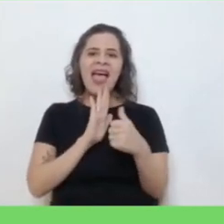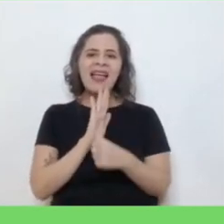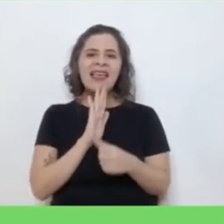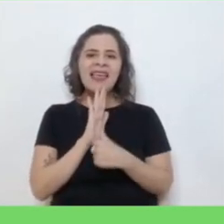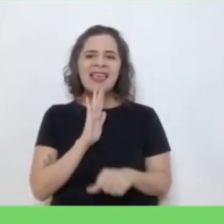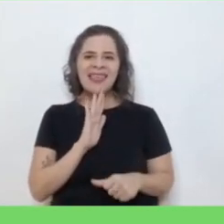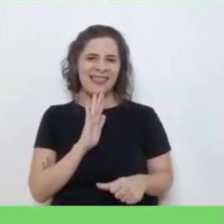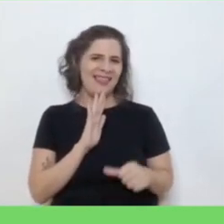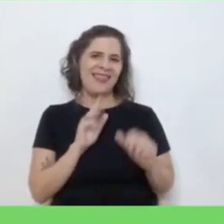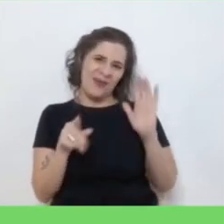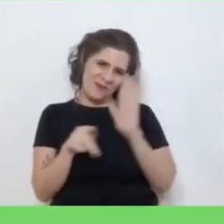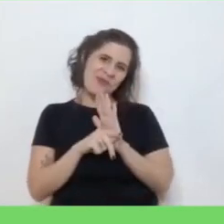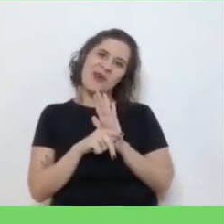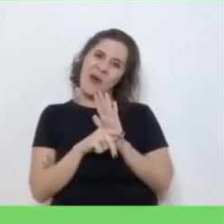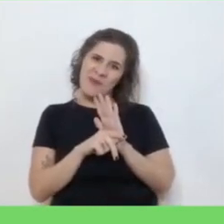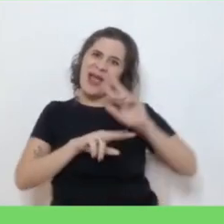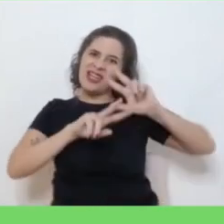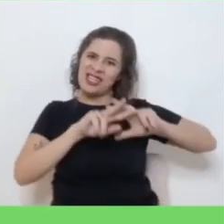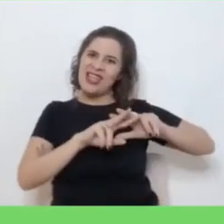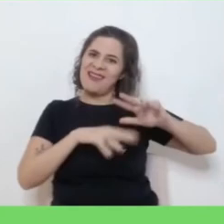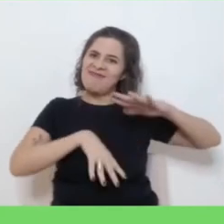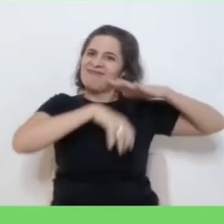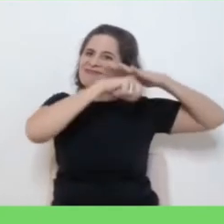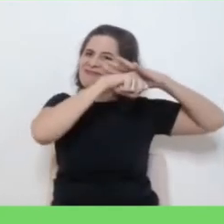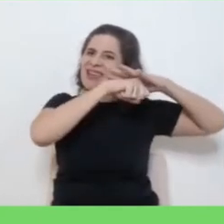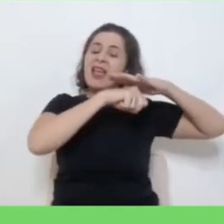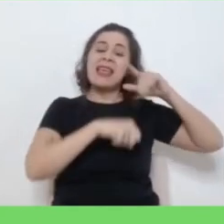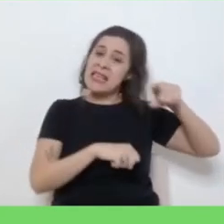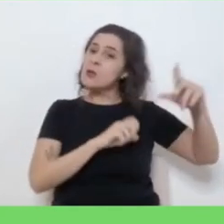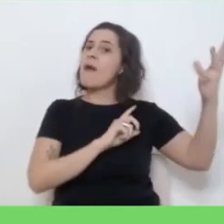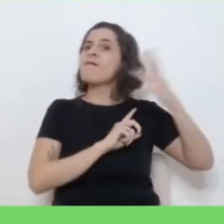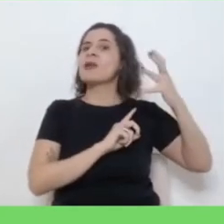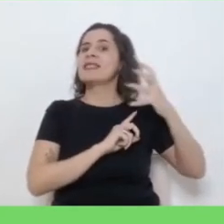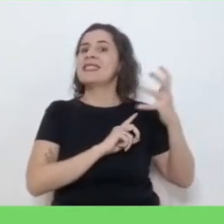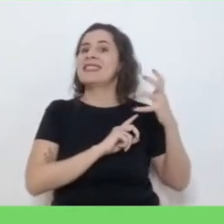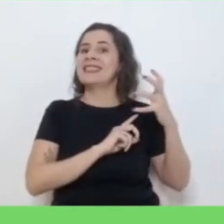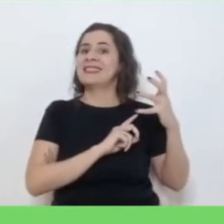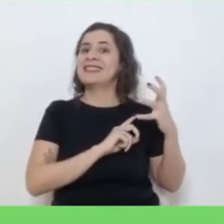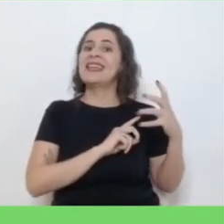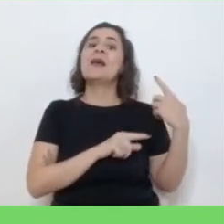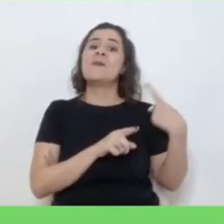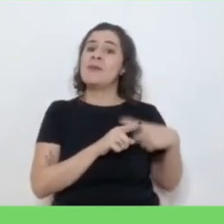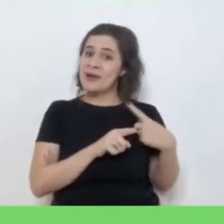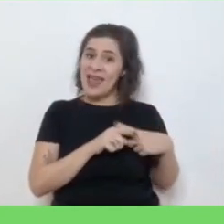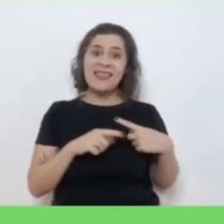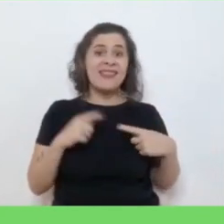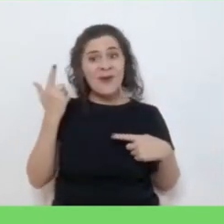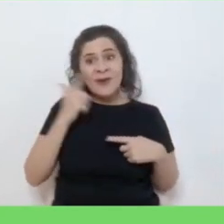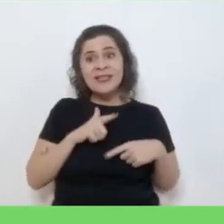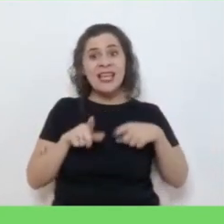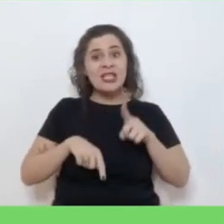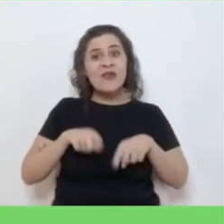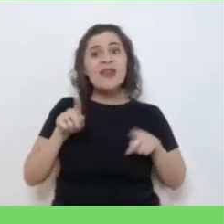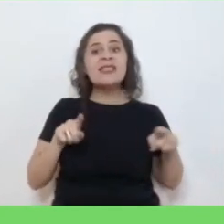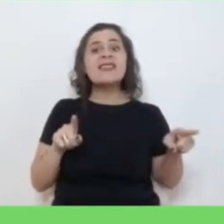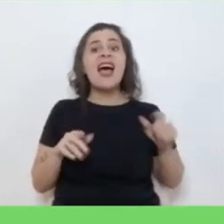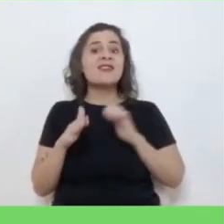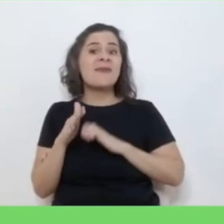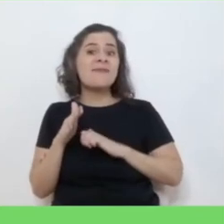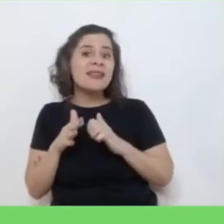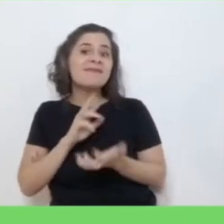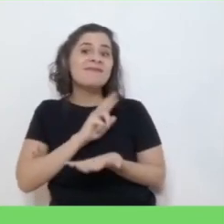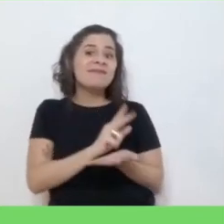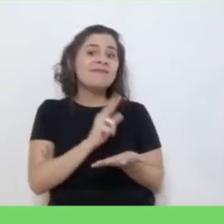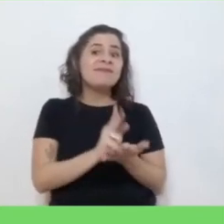que, de alguma maneira, afetam a gente, porque é aí que está a nossa diversidade de indústria, e aí é o que a gente está